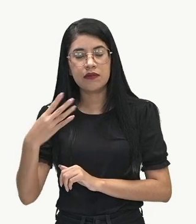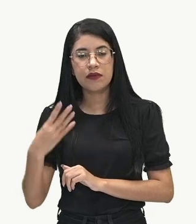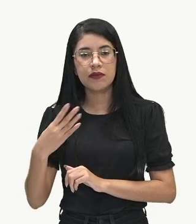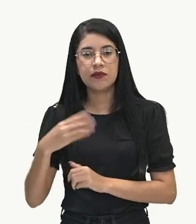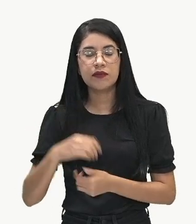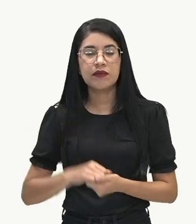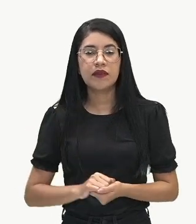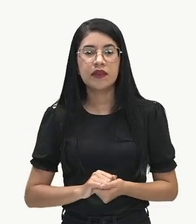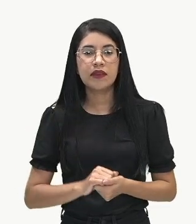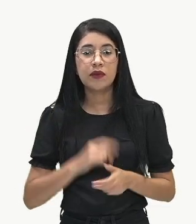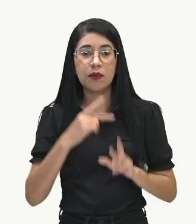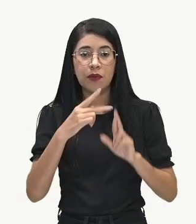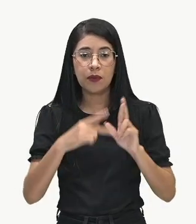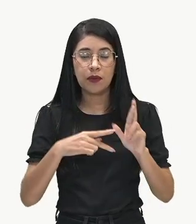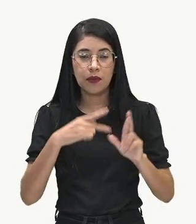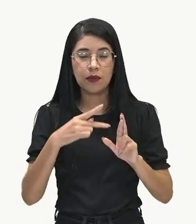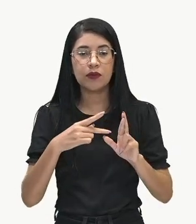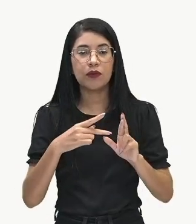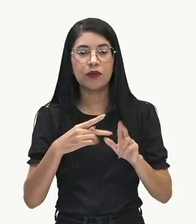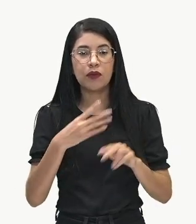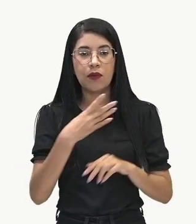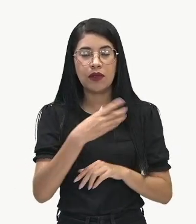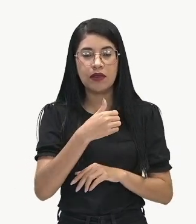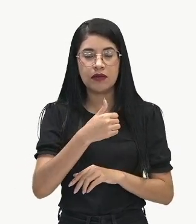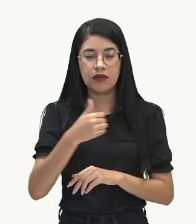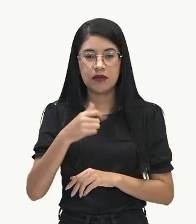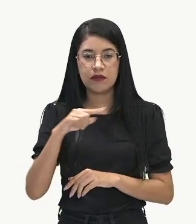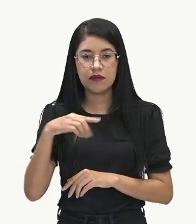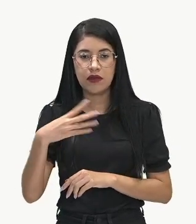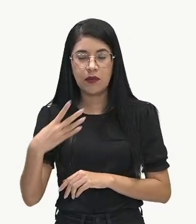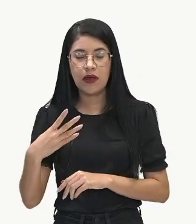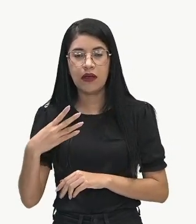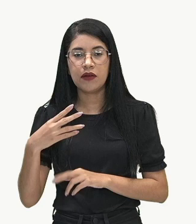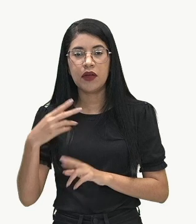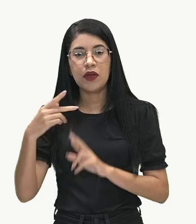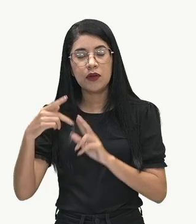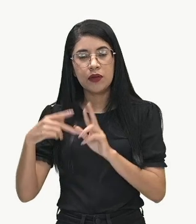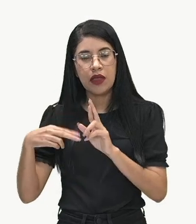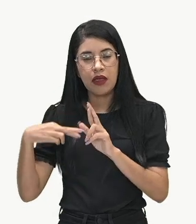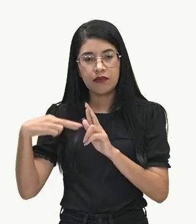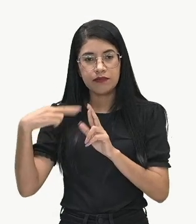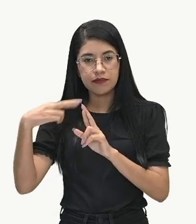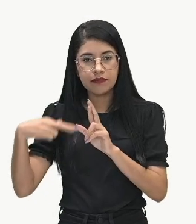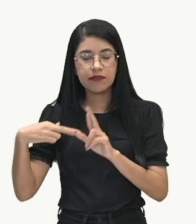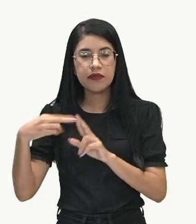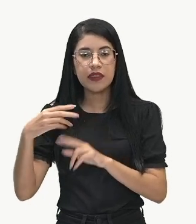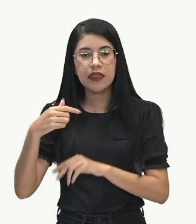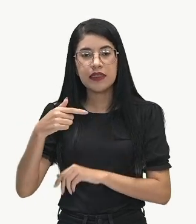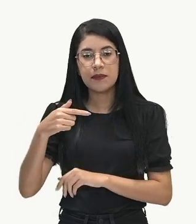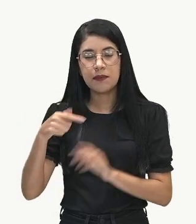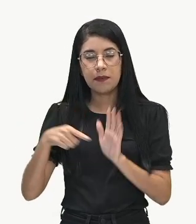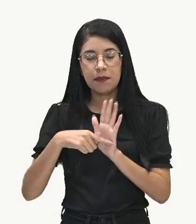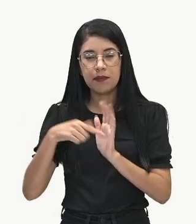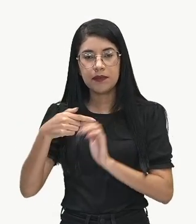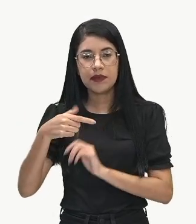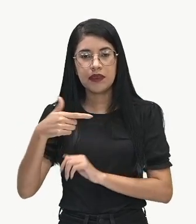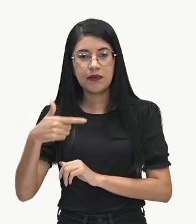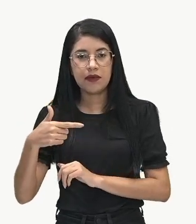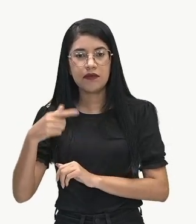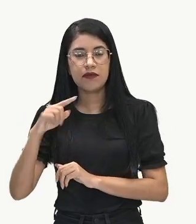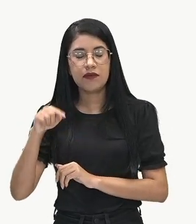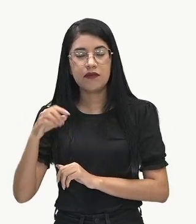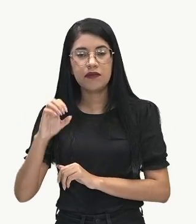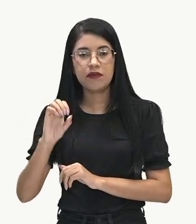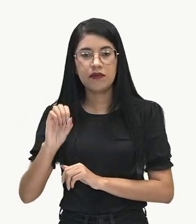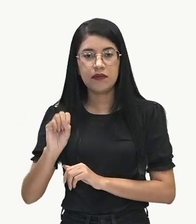esse valor e do reagente vai ser esse valor. Note que aqui eu tenho negativo por causa da fórmula. Aí negativo